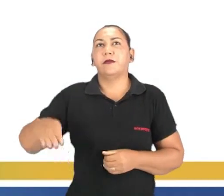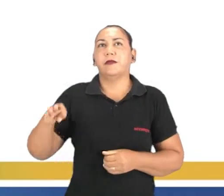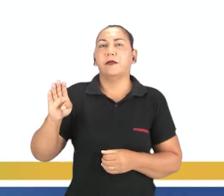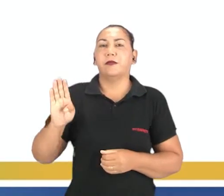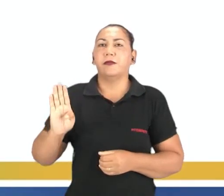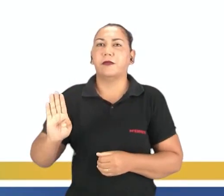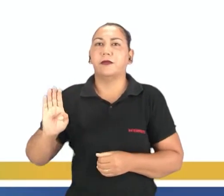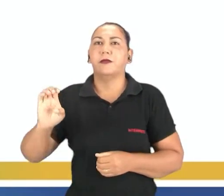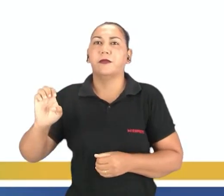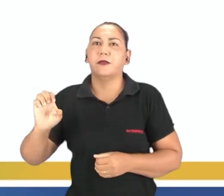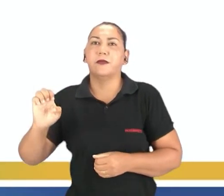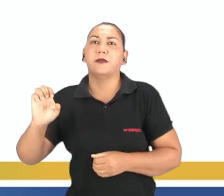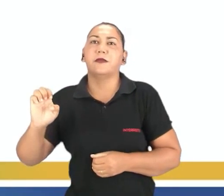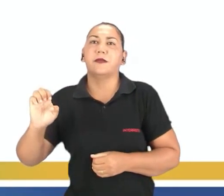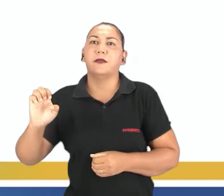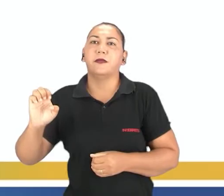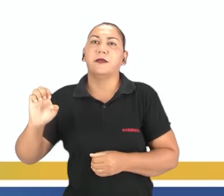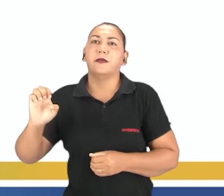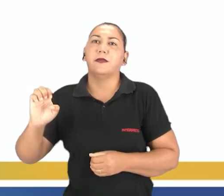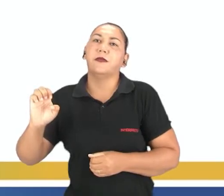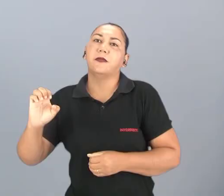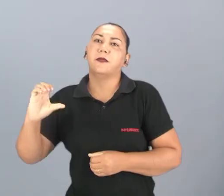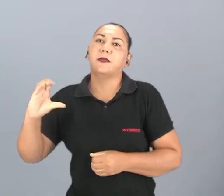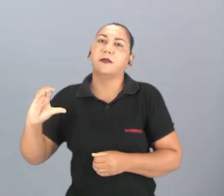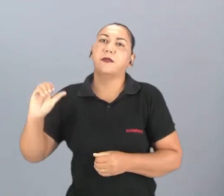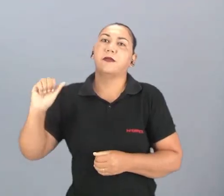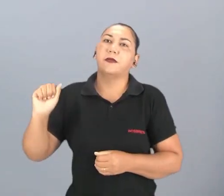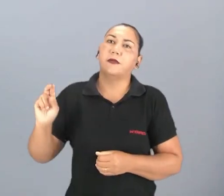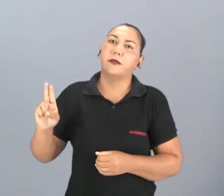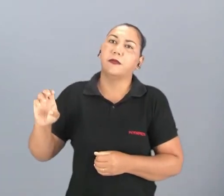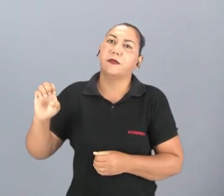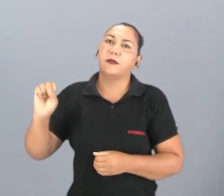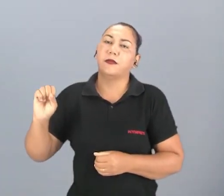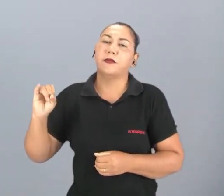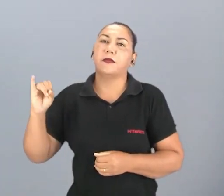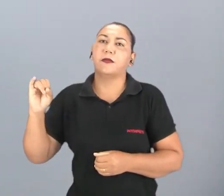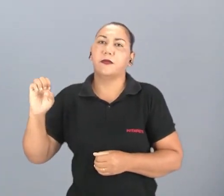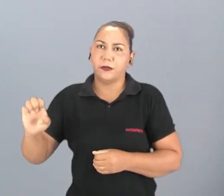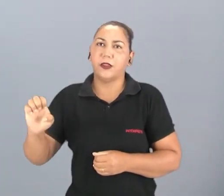de resposta? Então, ele vai dar uma resposta, uma razão explicativa.